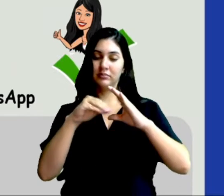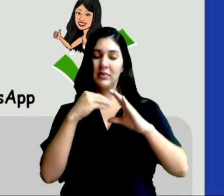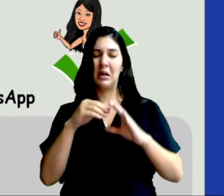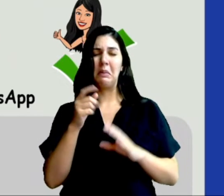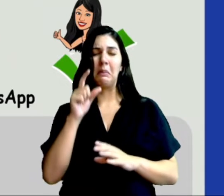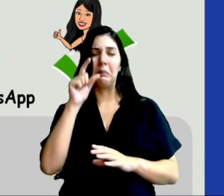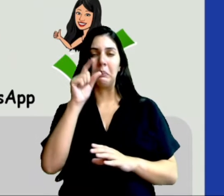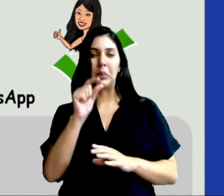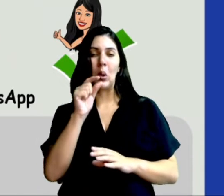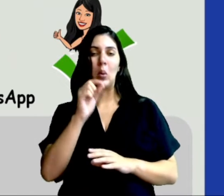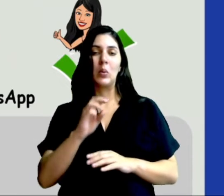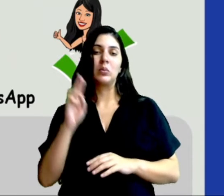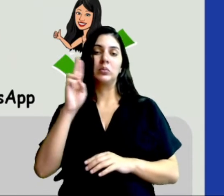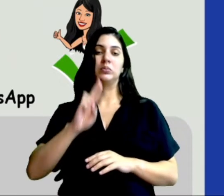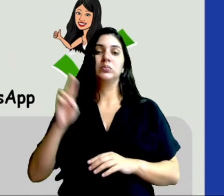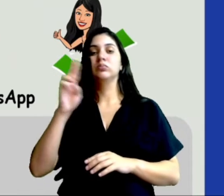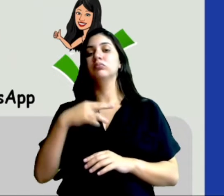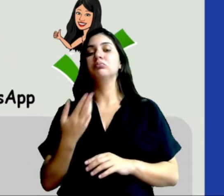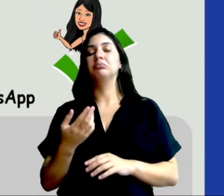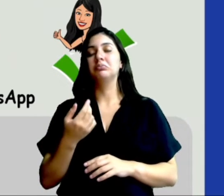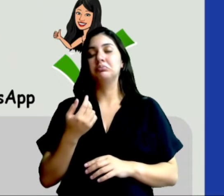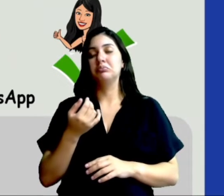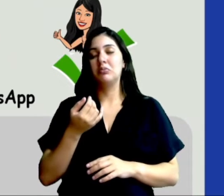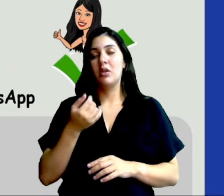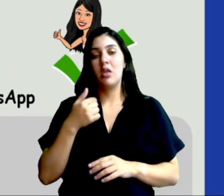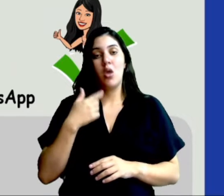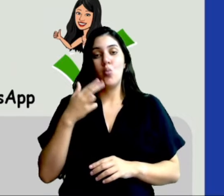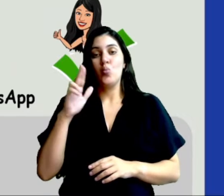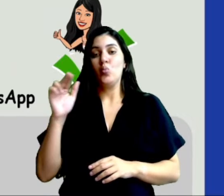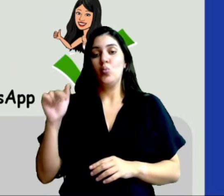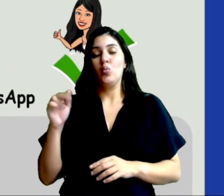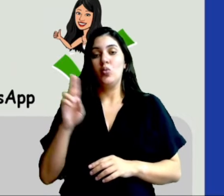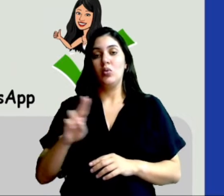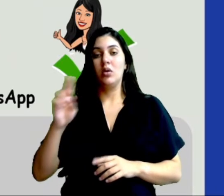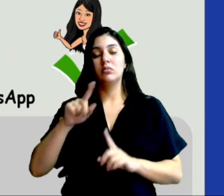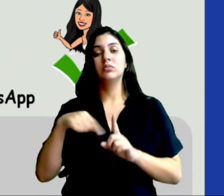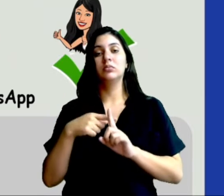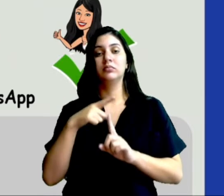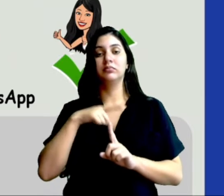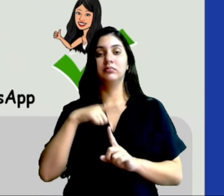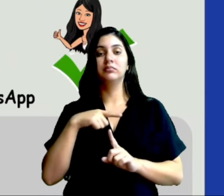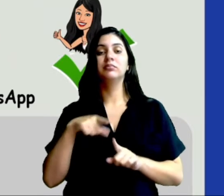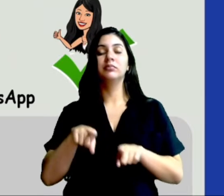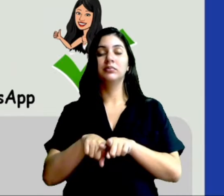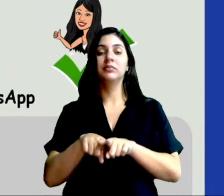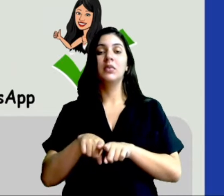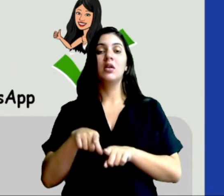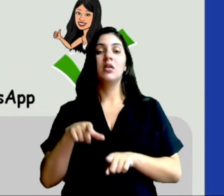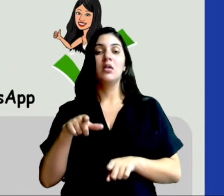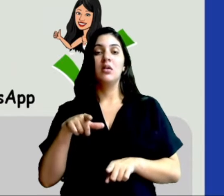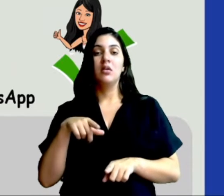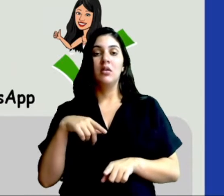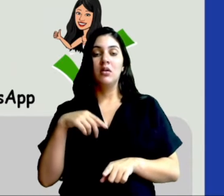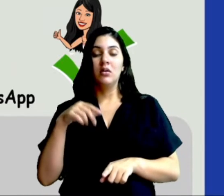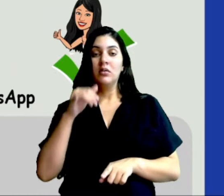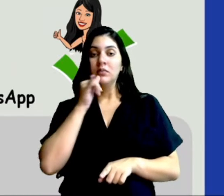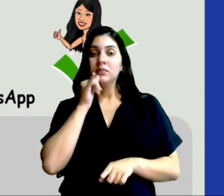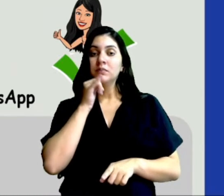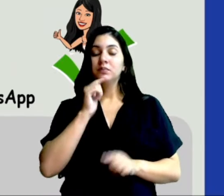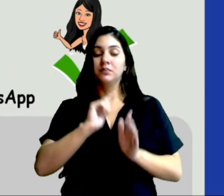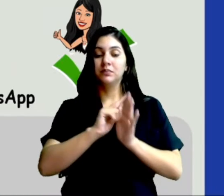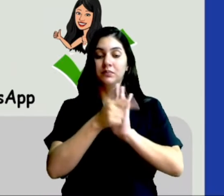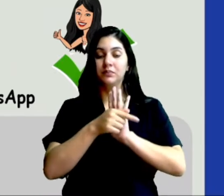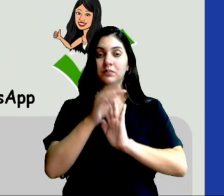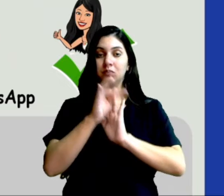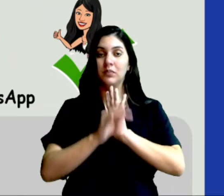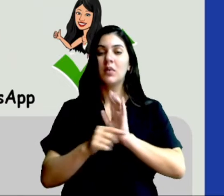usado, eu pelo menos nunca uso, né? Mas também é um exemplo aí de gênero textual. Por